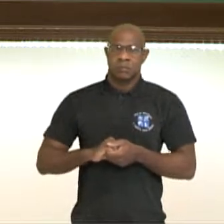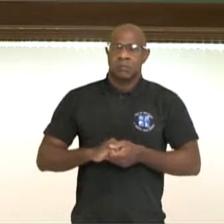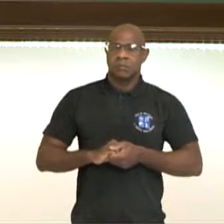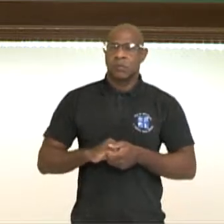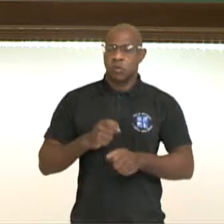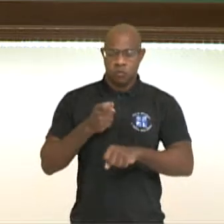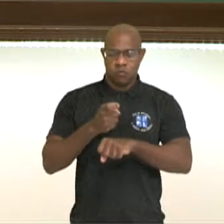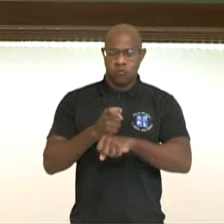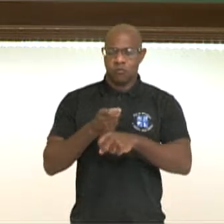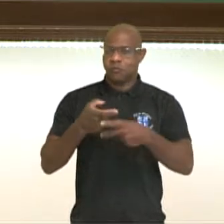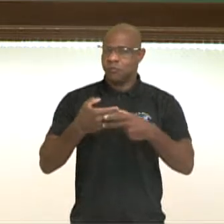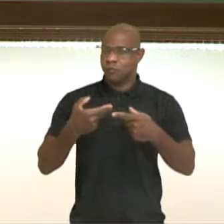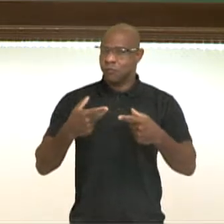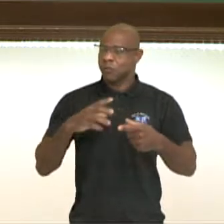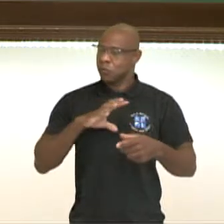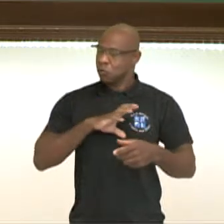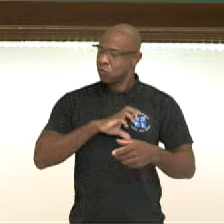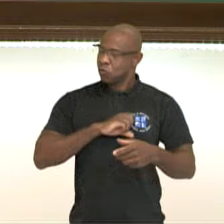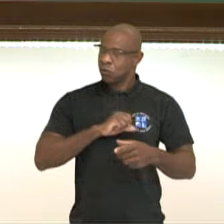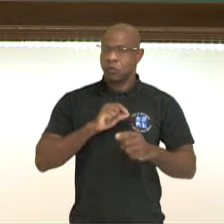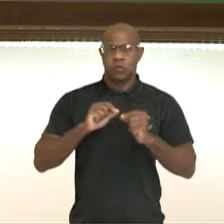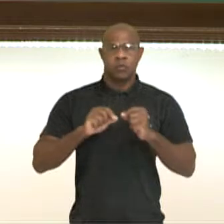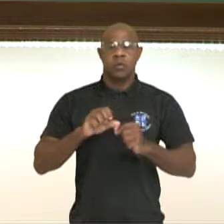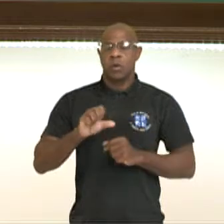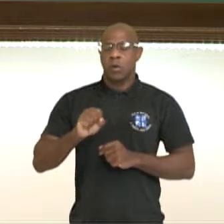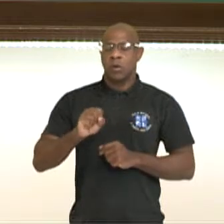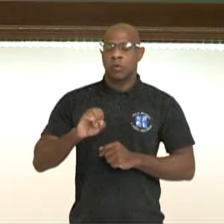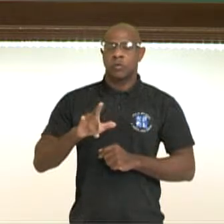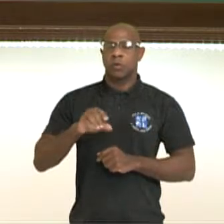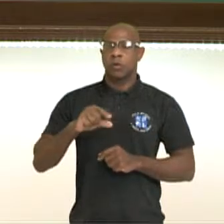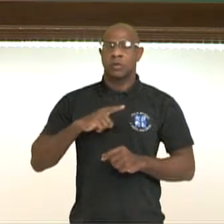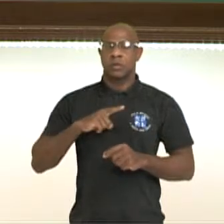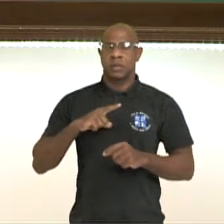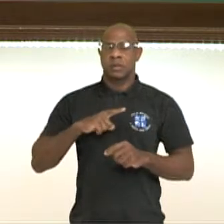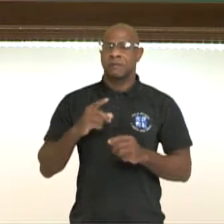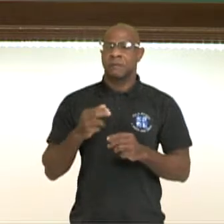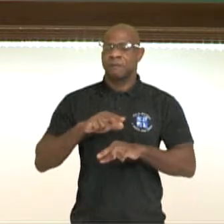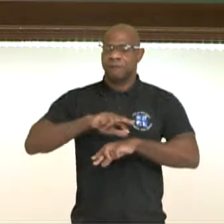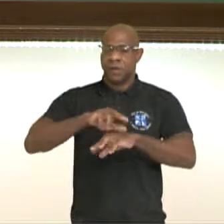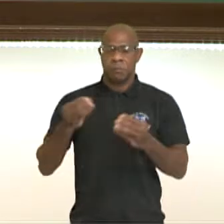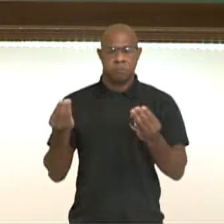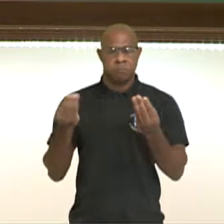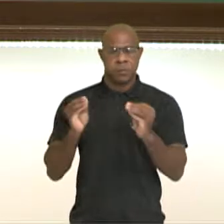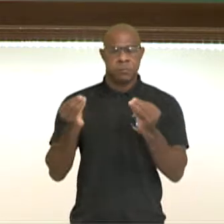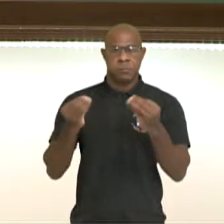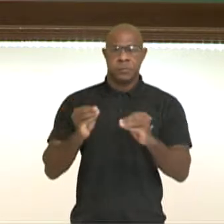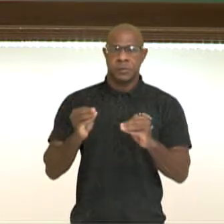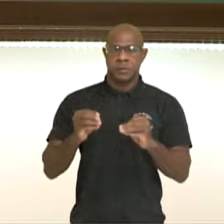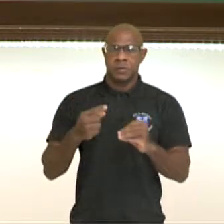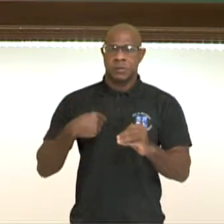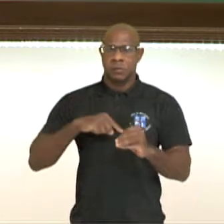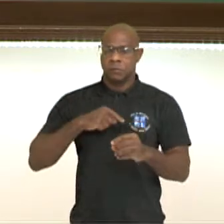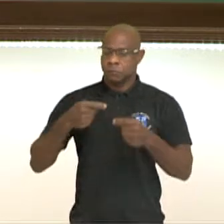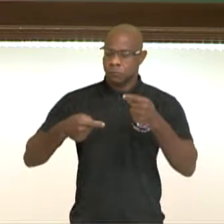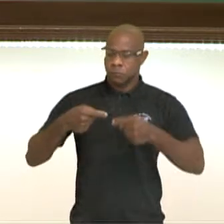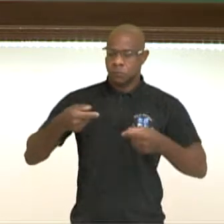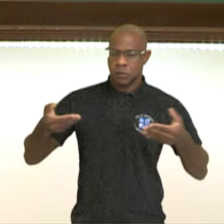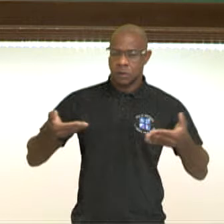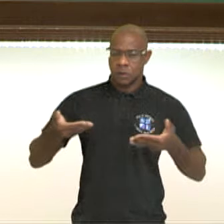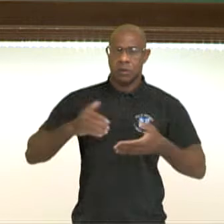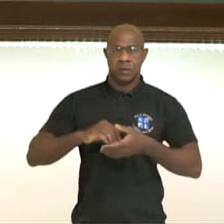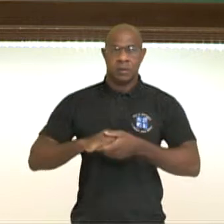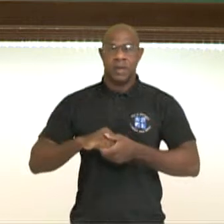gosto bastante e que ele tem várias aplicações, como a gente vai discutir nesse vídeo, que